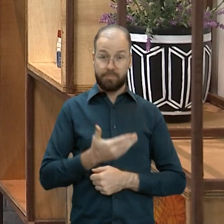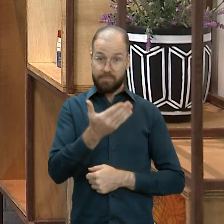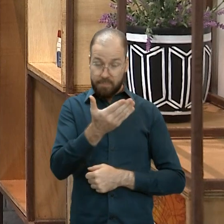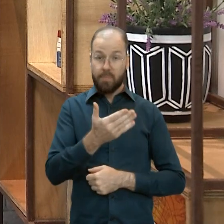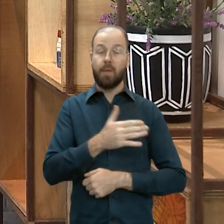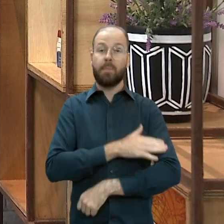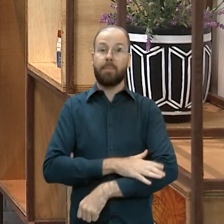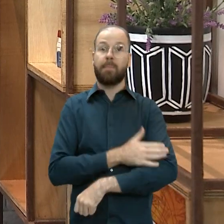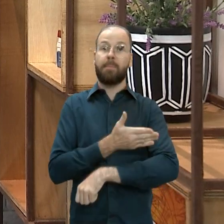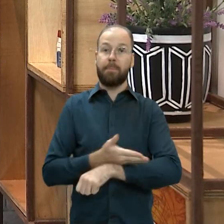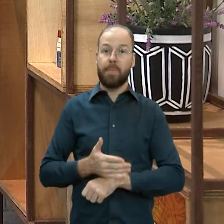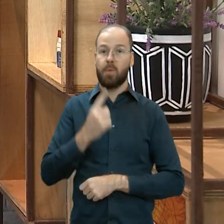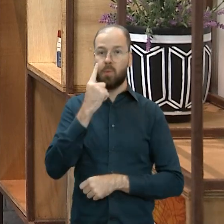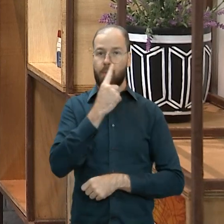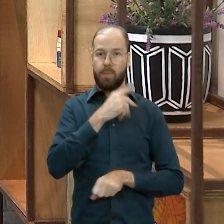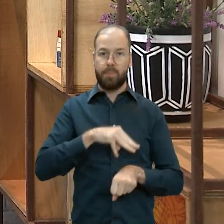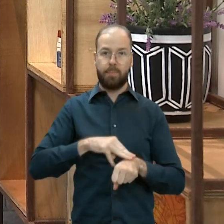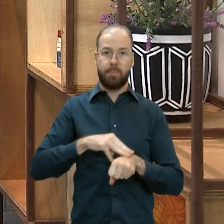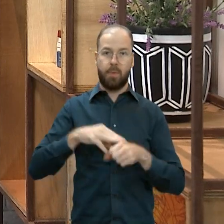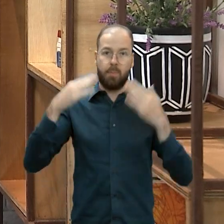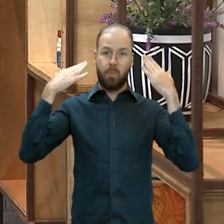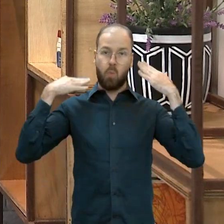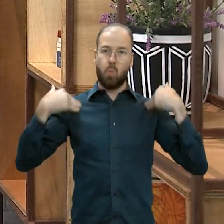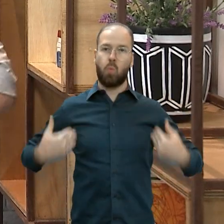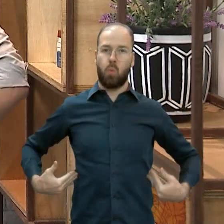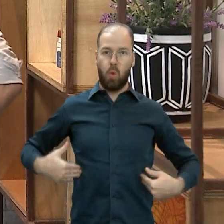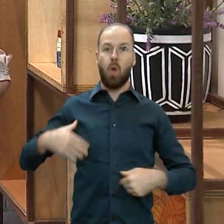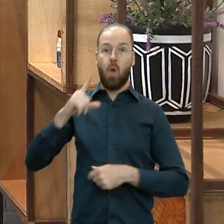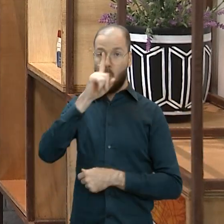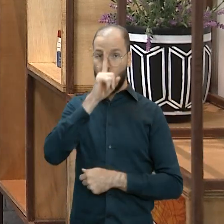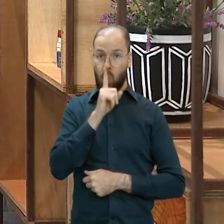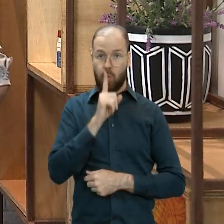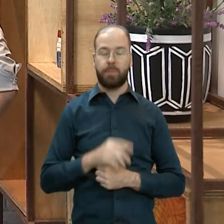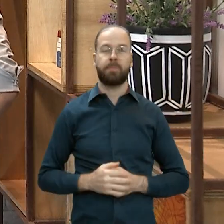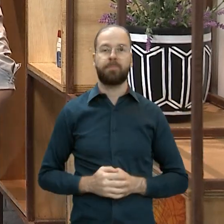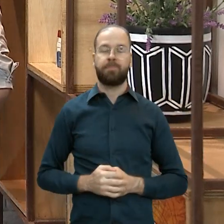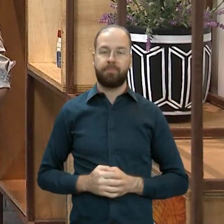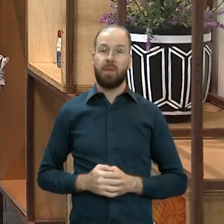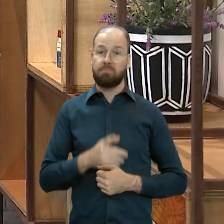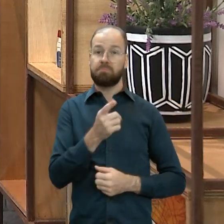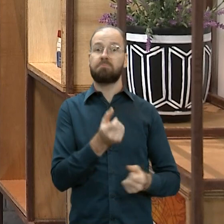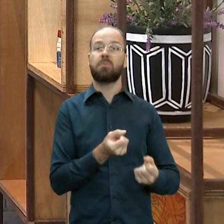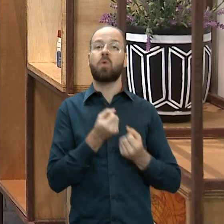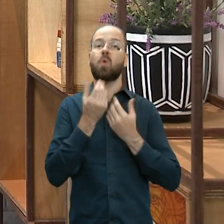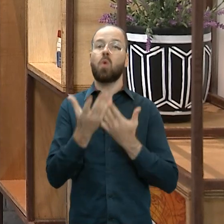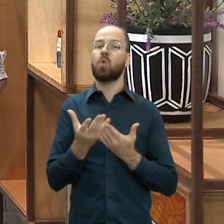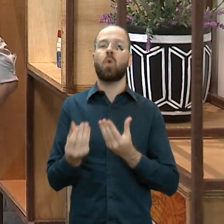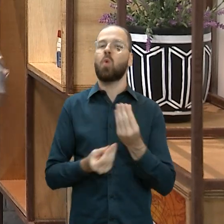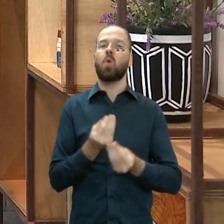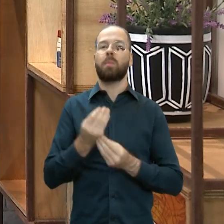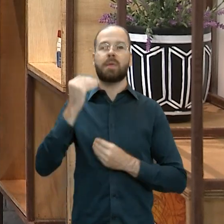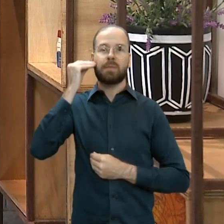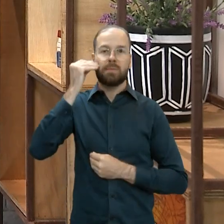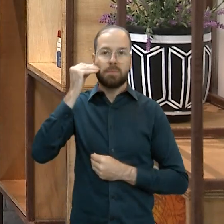olhos castanhos e cabelos longos e loiros. Então conta pra gente sobre essa experiência, como que foi